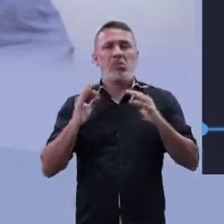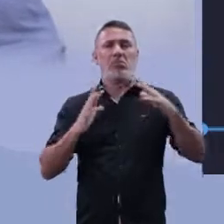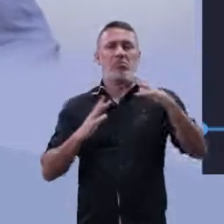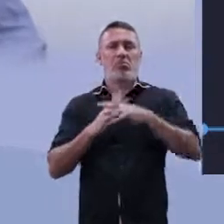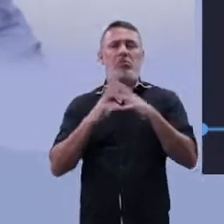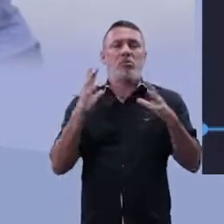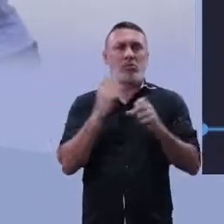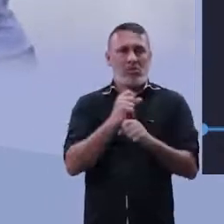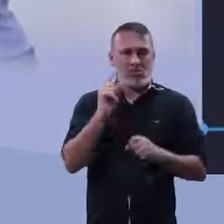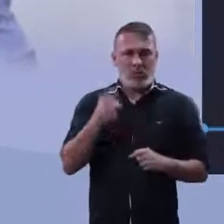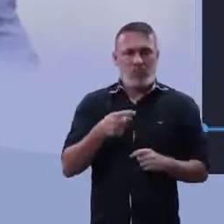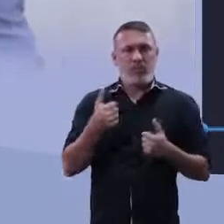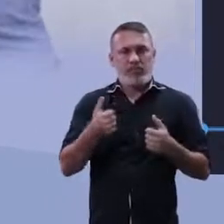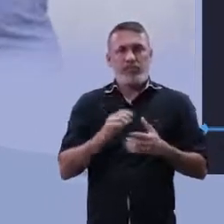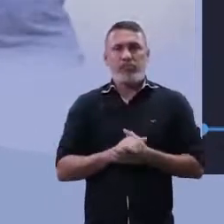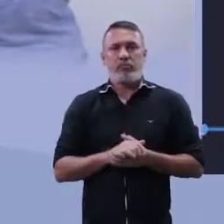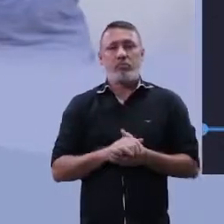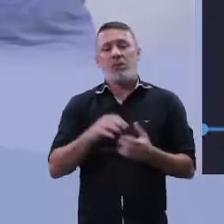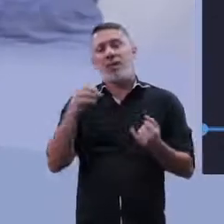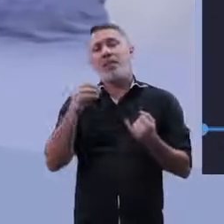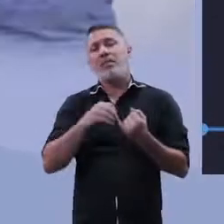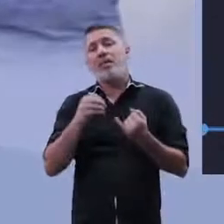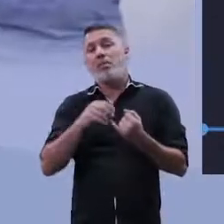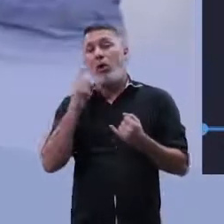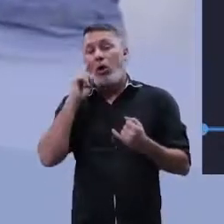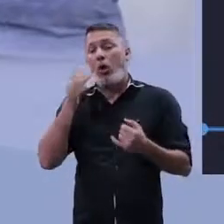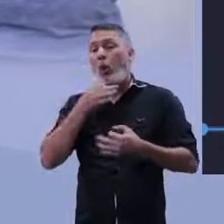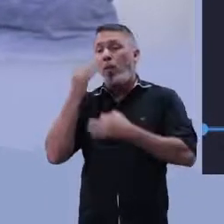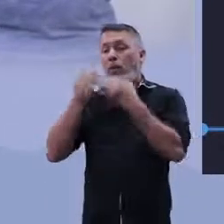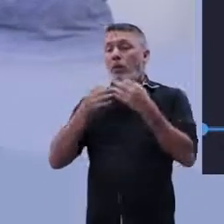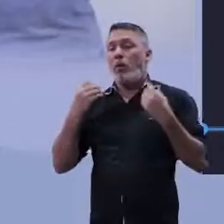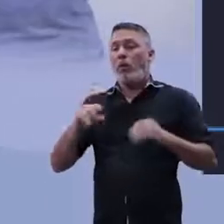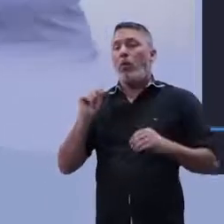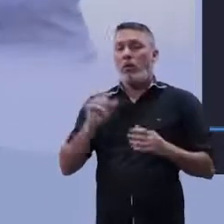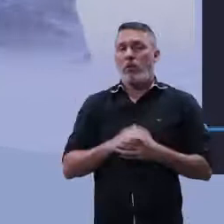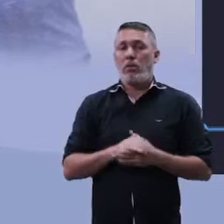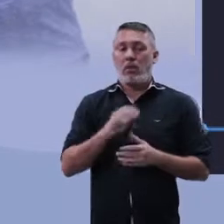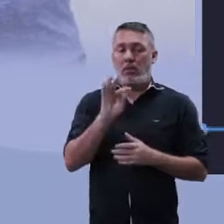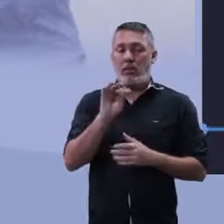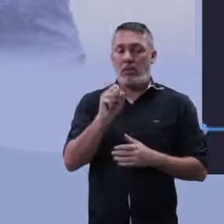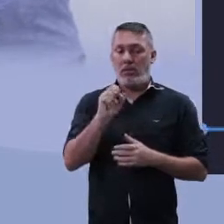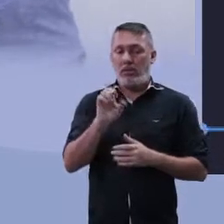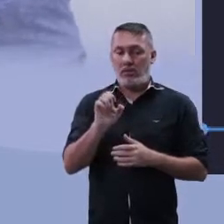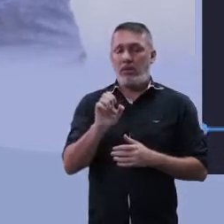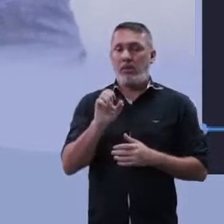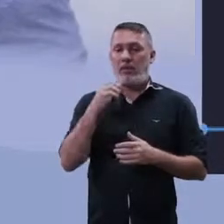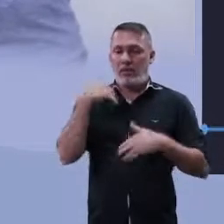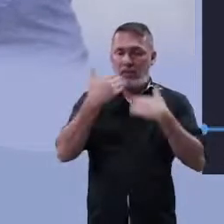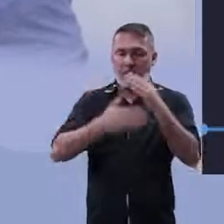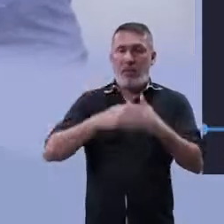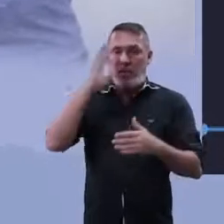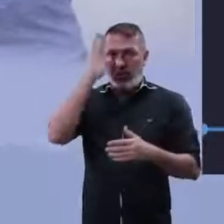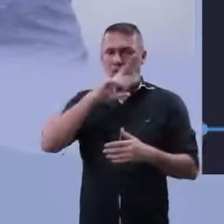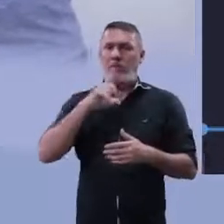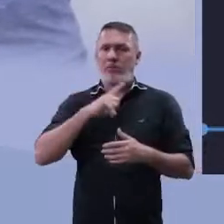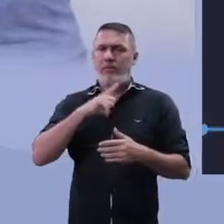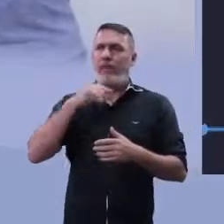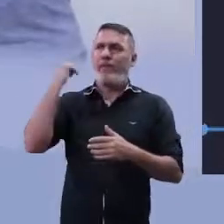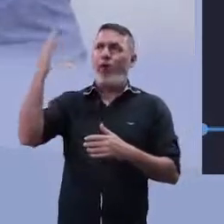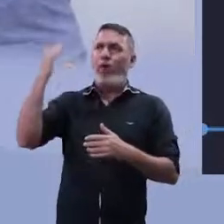alcançou a nota 1000. O que o INEP coloca como comentário? Olha lá, a tese desenvolvida é de que o Brasil atrai muitos